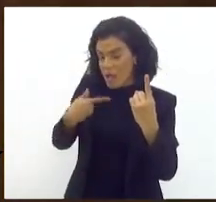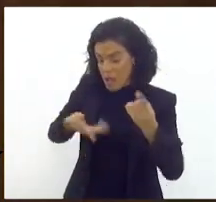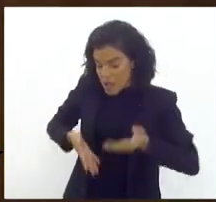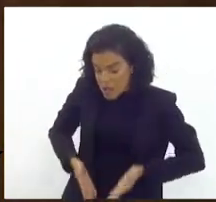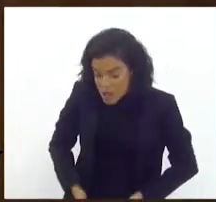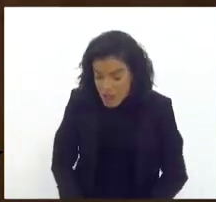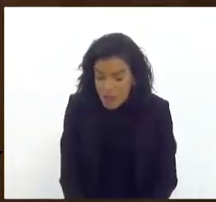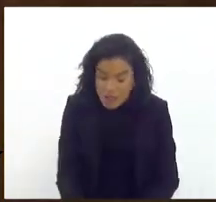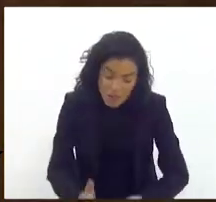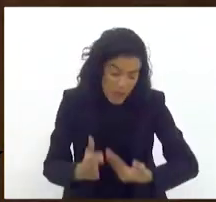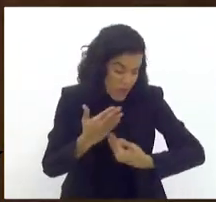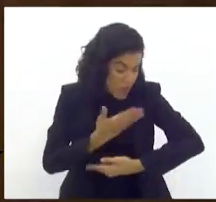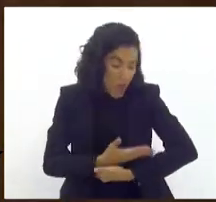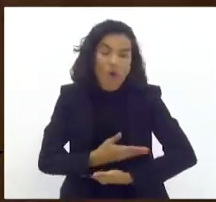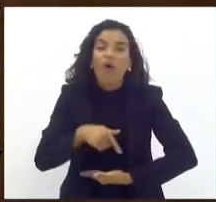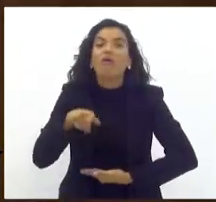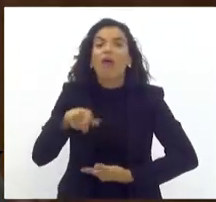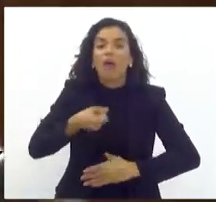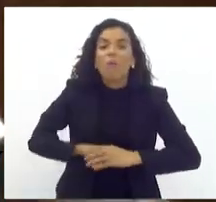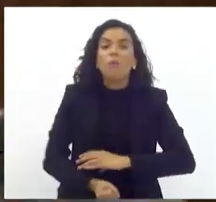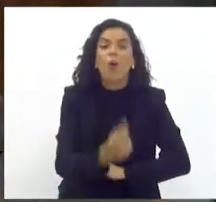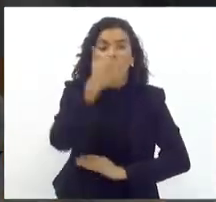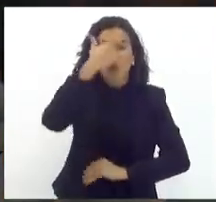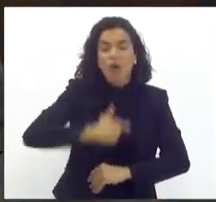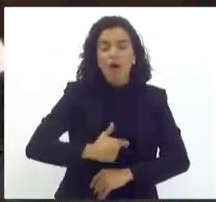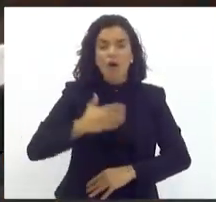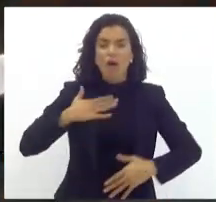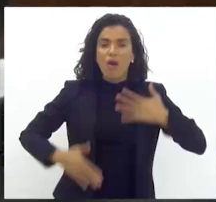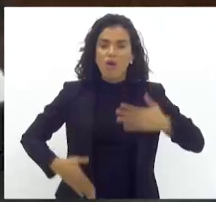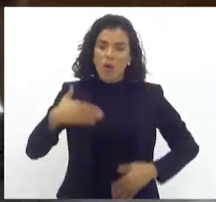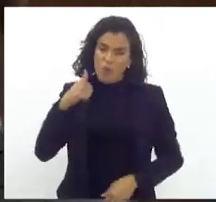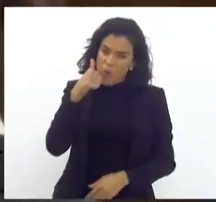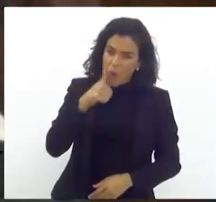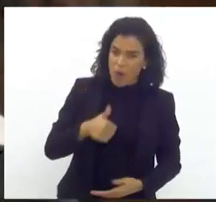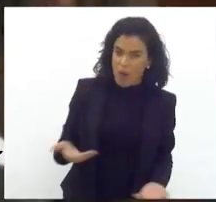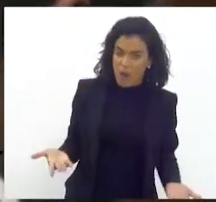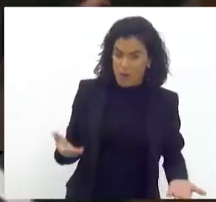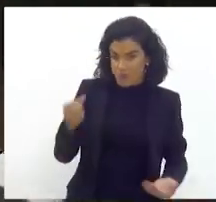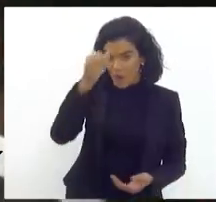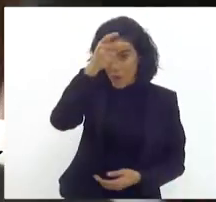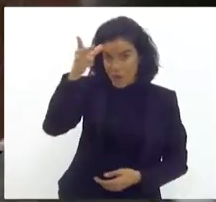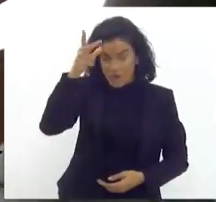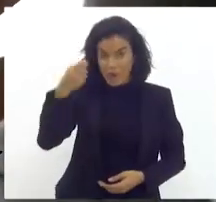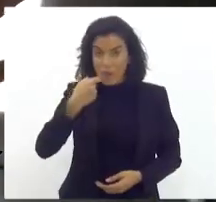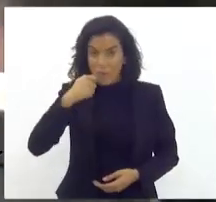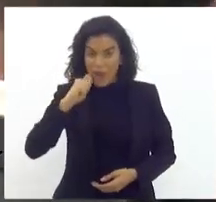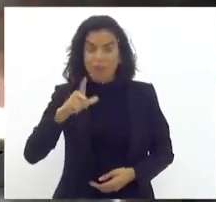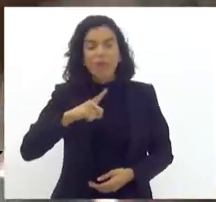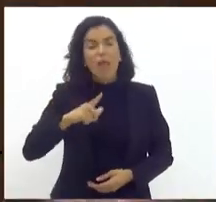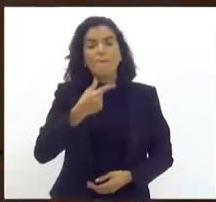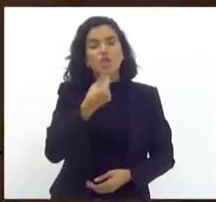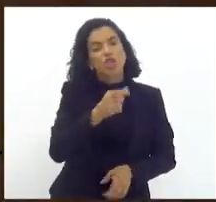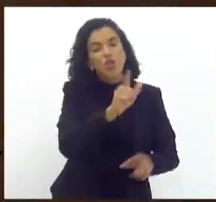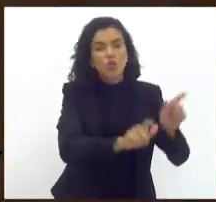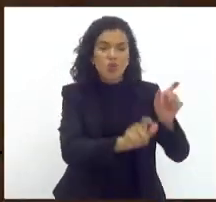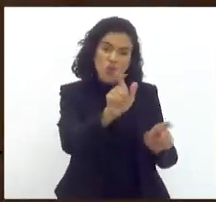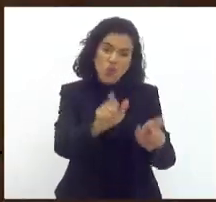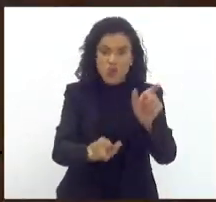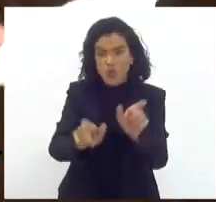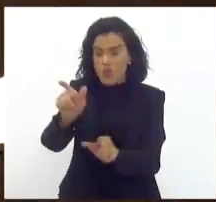sido gerada por uma mulher até para que o prefeito Eduardo Paes tem os meninos dele trabalhando